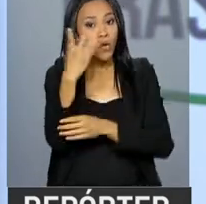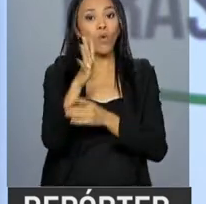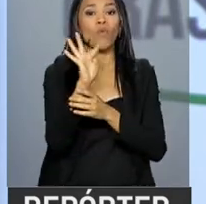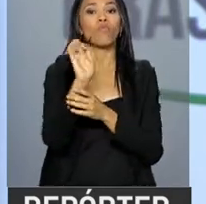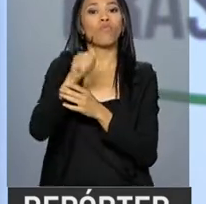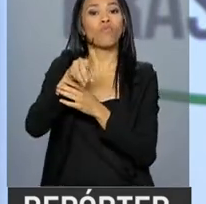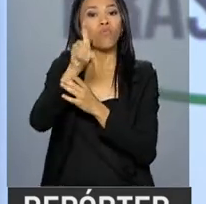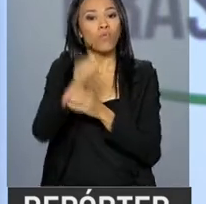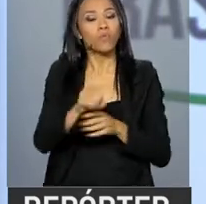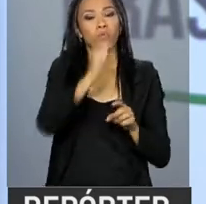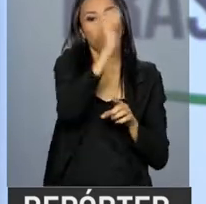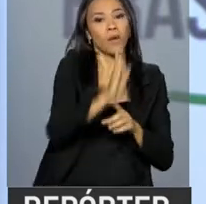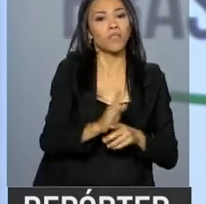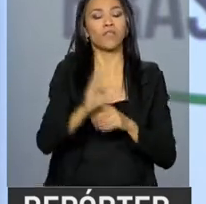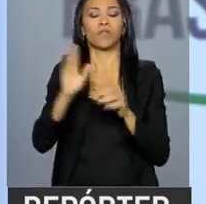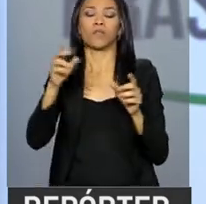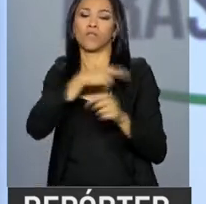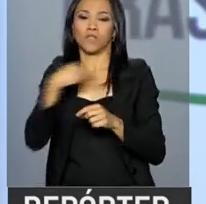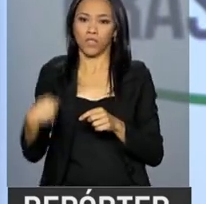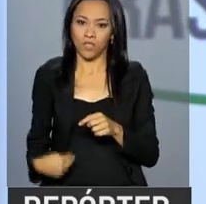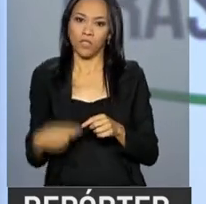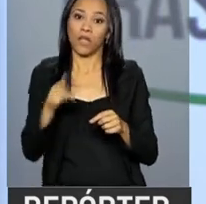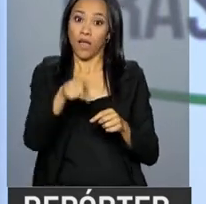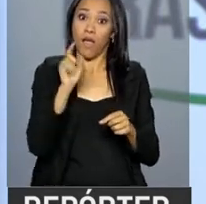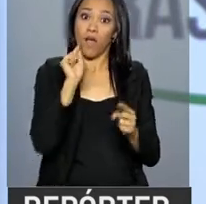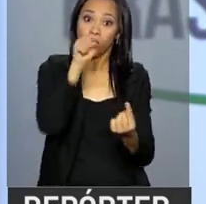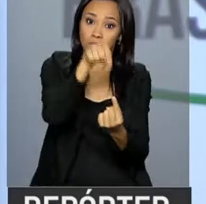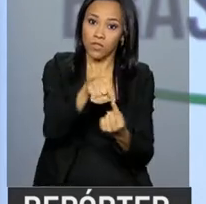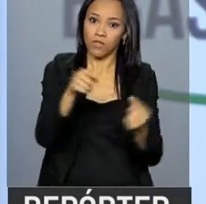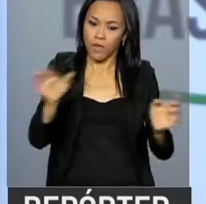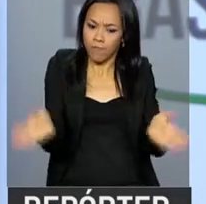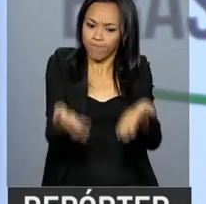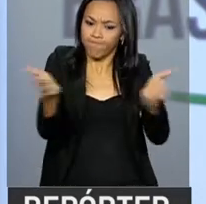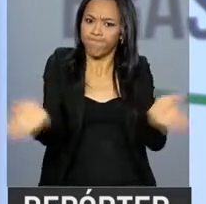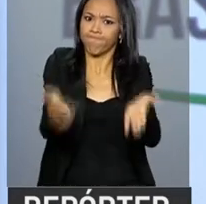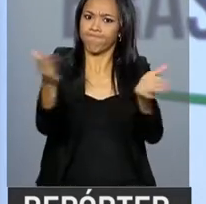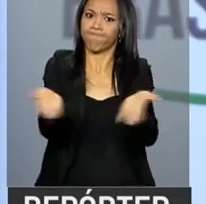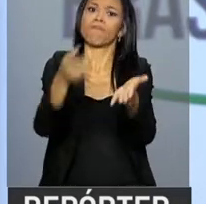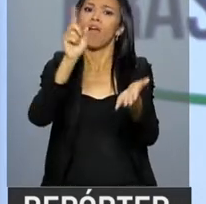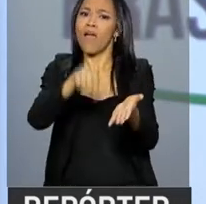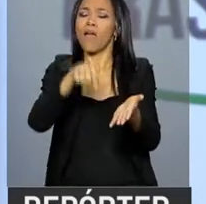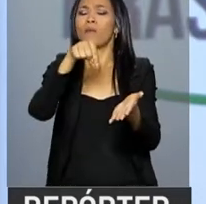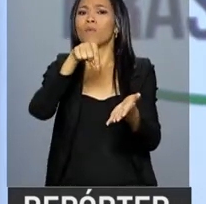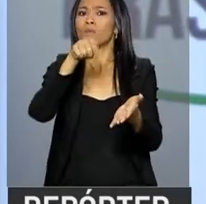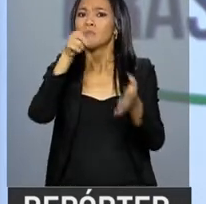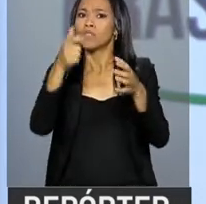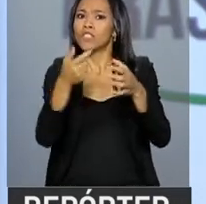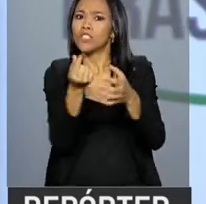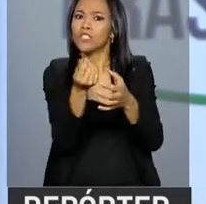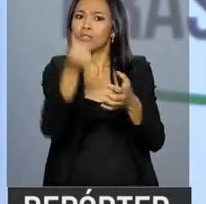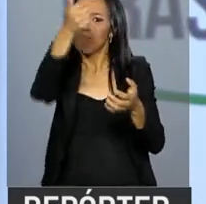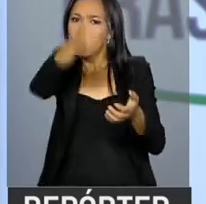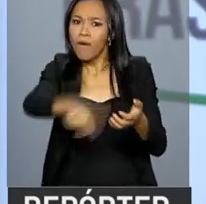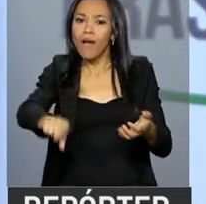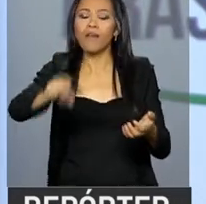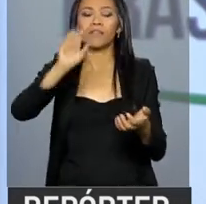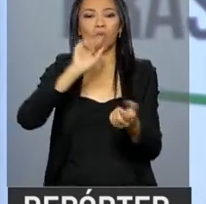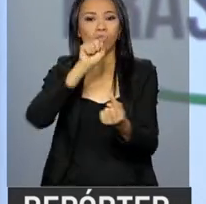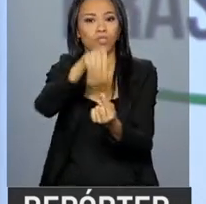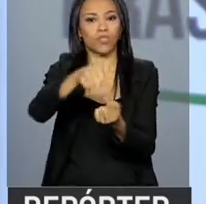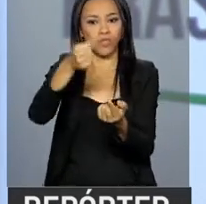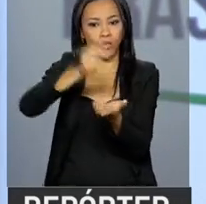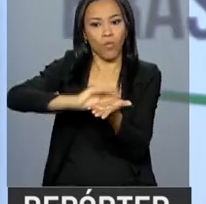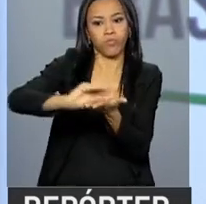china além de estimular a produtividade a competitividade vai representar uma fonte a mais de recursos para financiar projetos